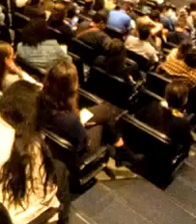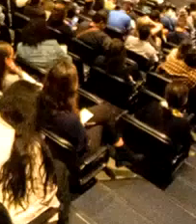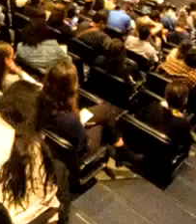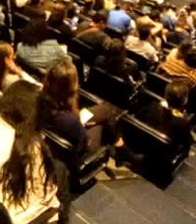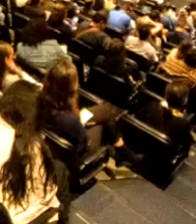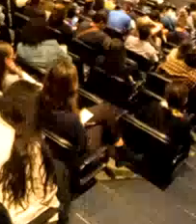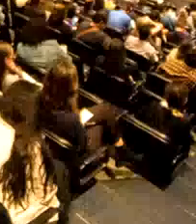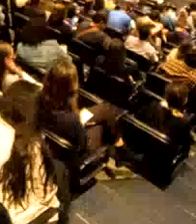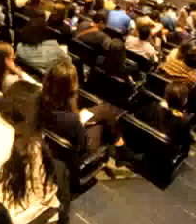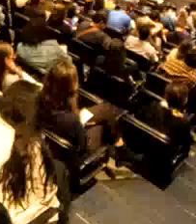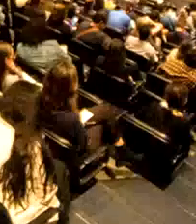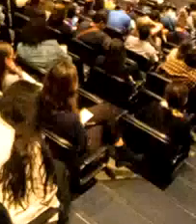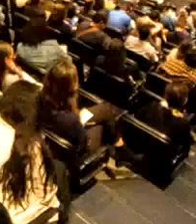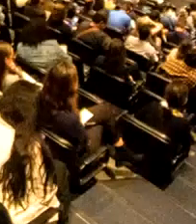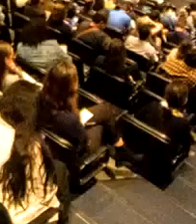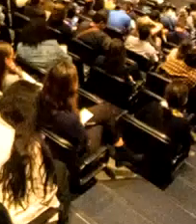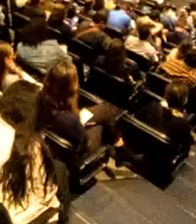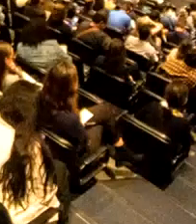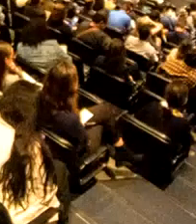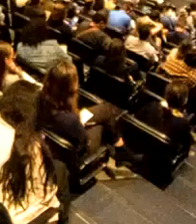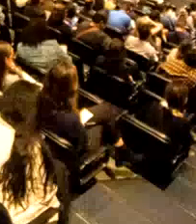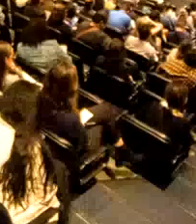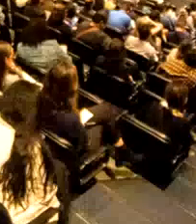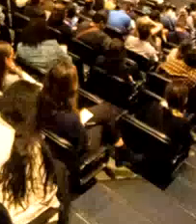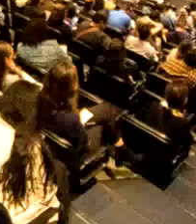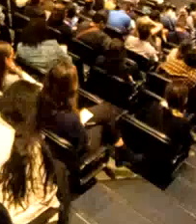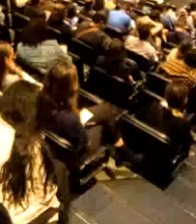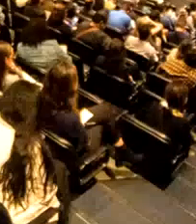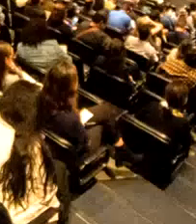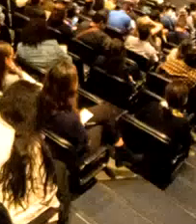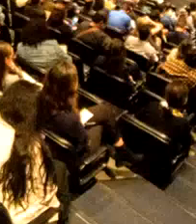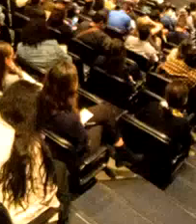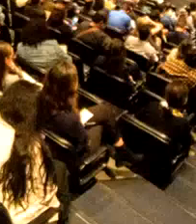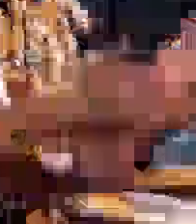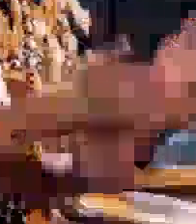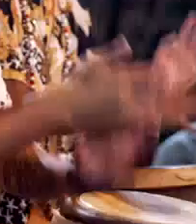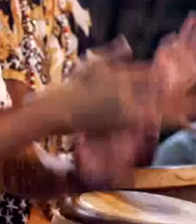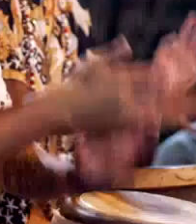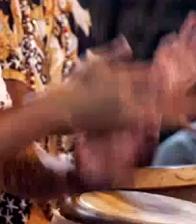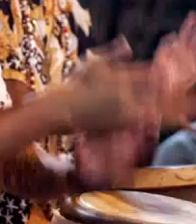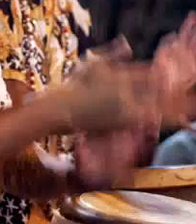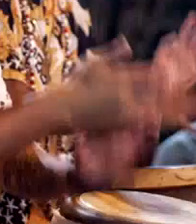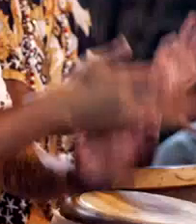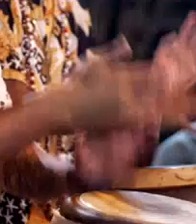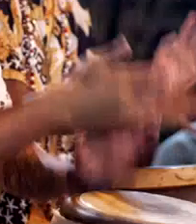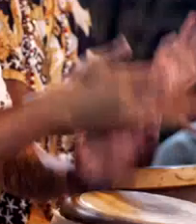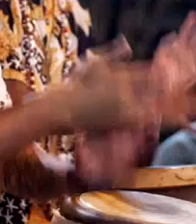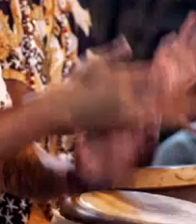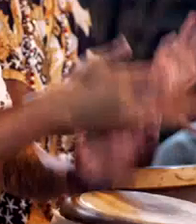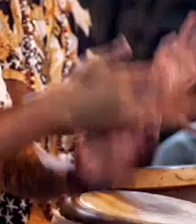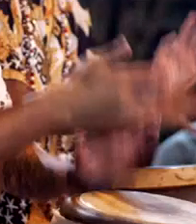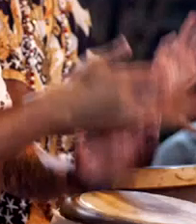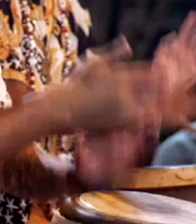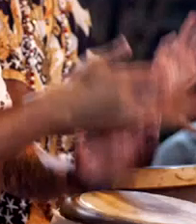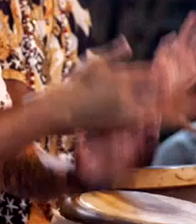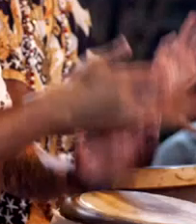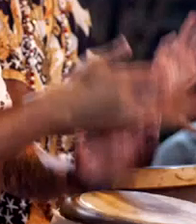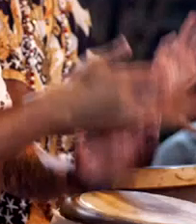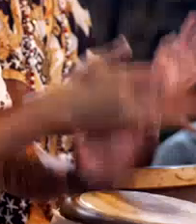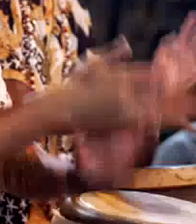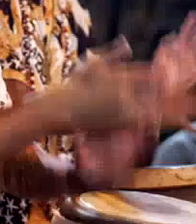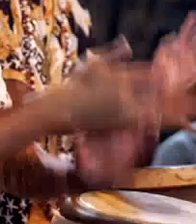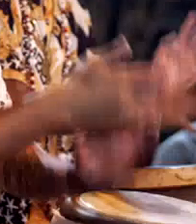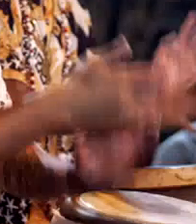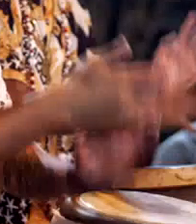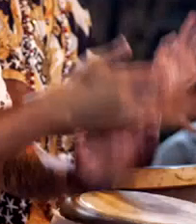do CONSEC. Os nossos pontos de cultura estão regulamentados. E também esse momento muito importante do Comitê Gestor,